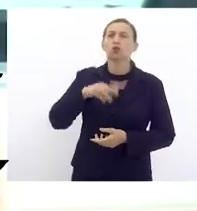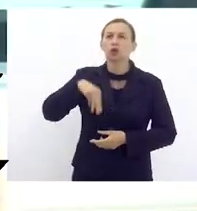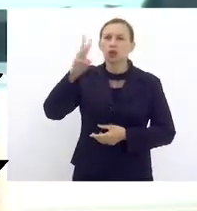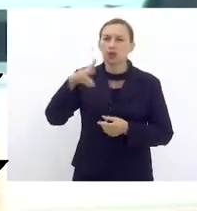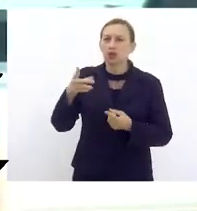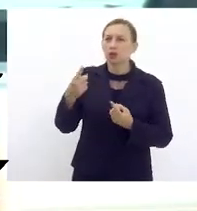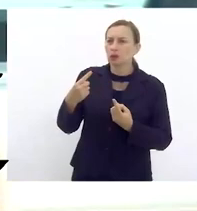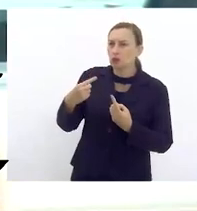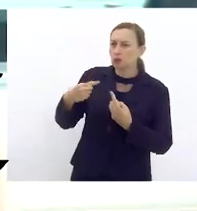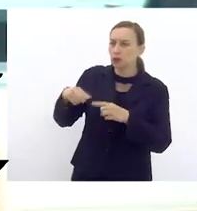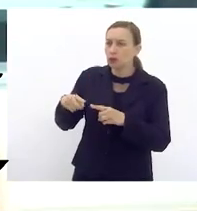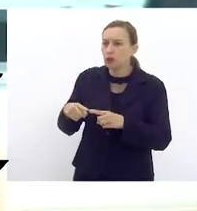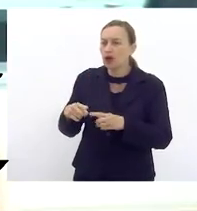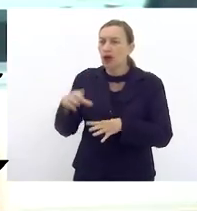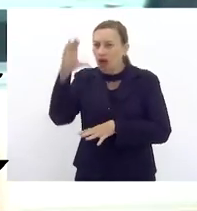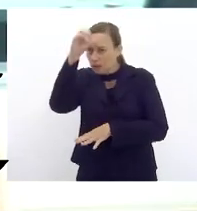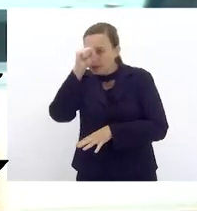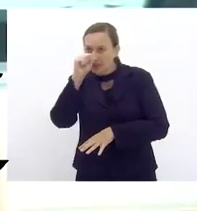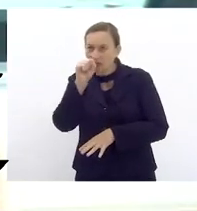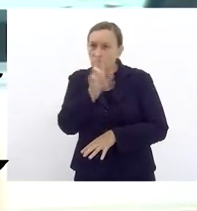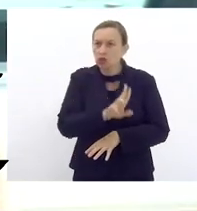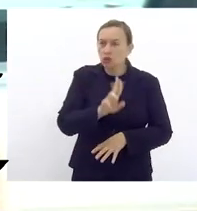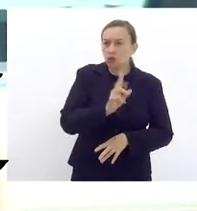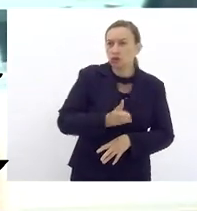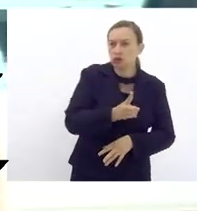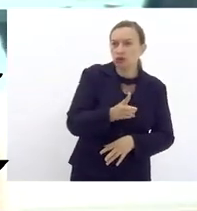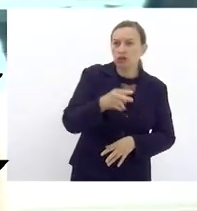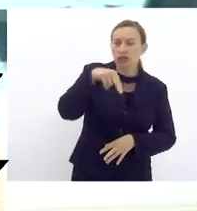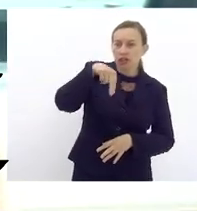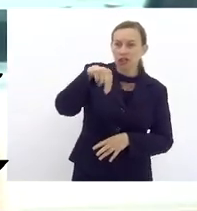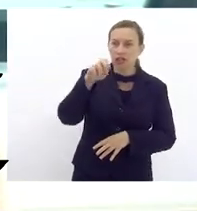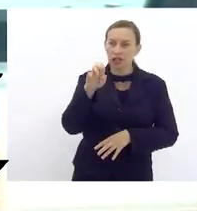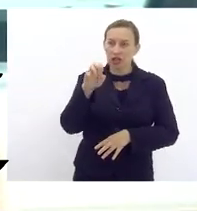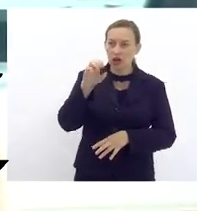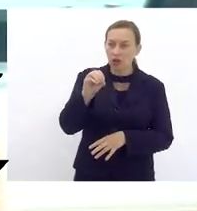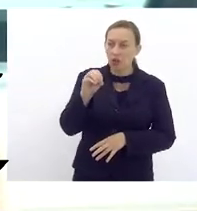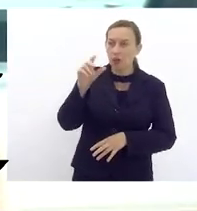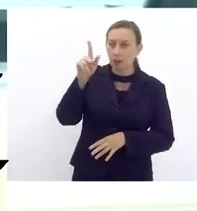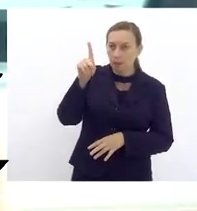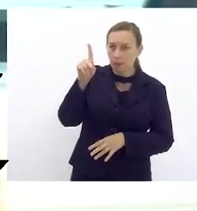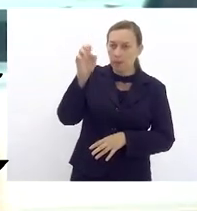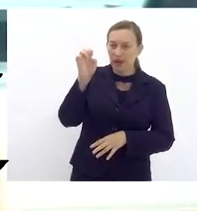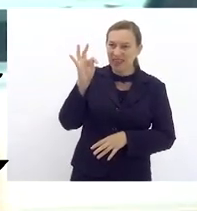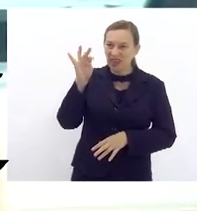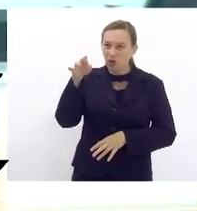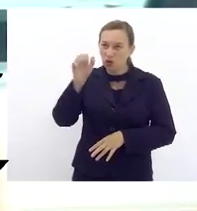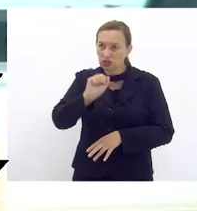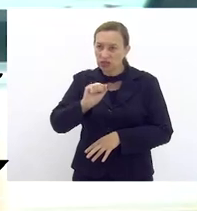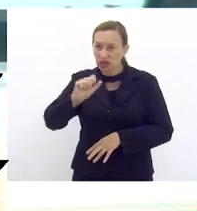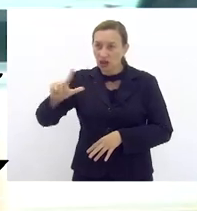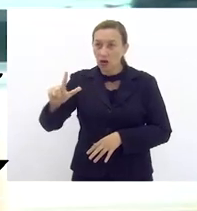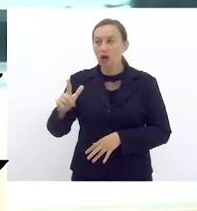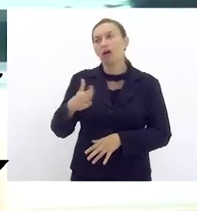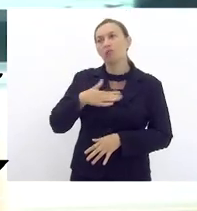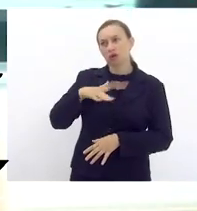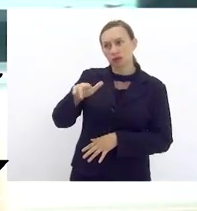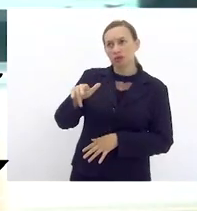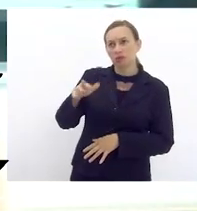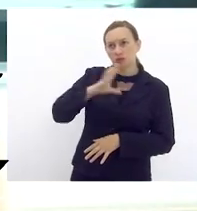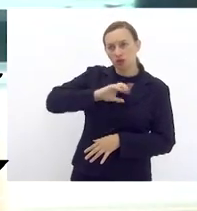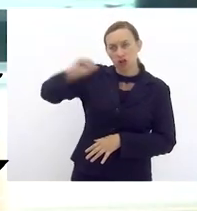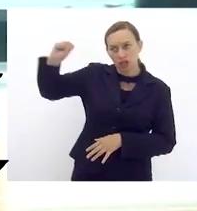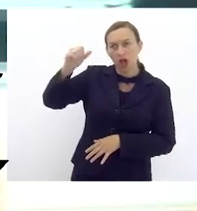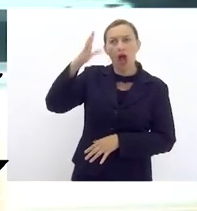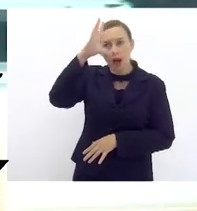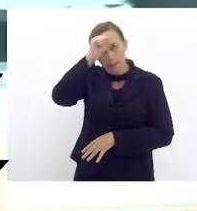aprende um termo e acaba usando neopentecostais meus irmãos de axé vocês precisa aprender